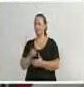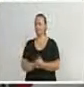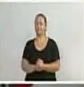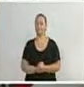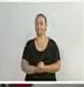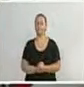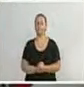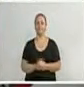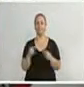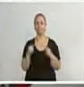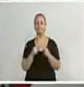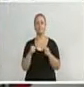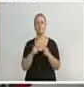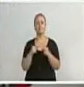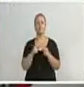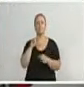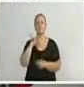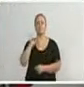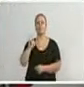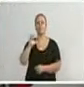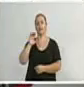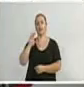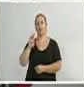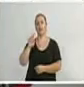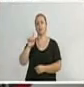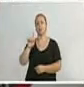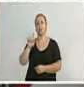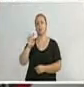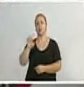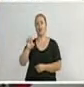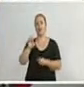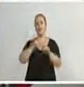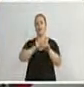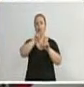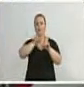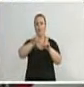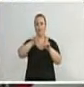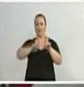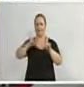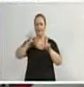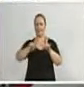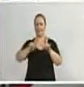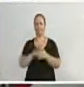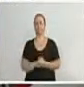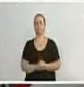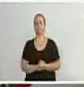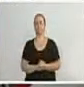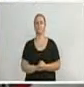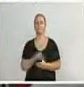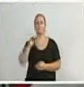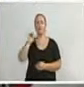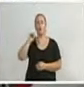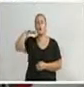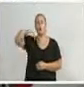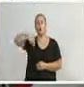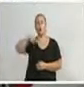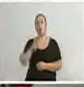de acordo com o BGE. E a ONU diz que o ideal seria um policial para cada 250